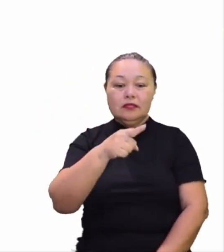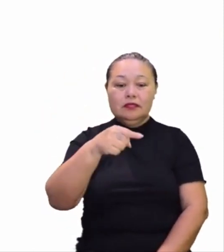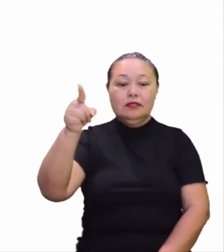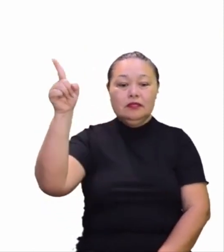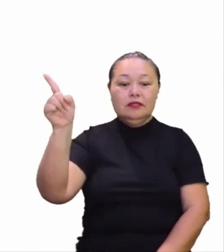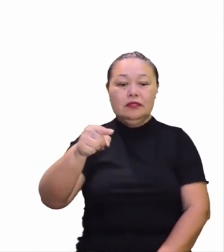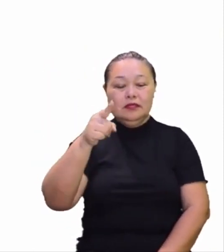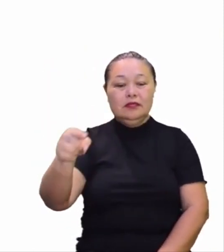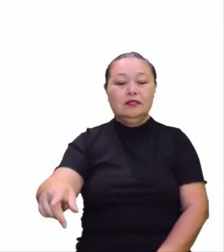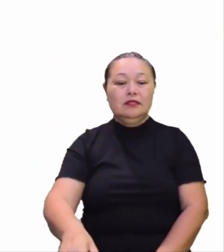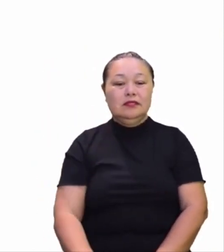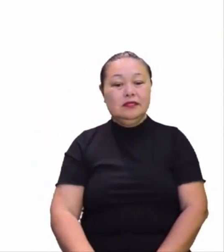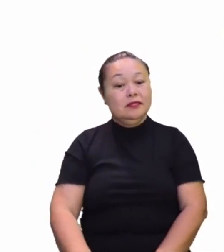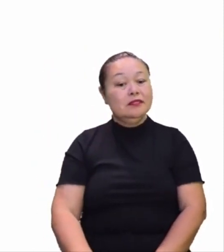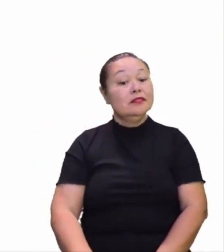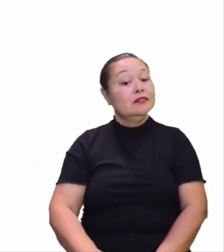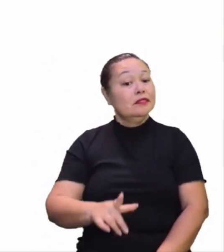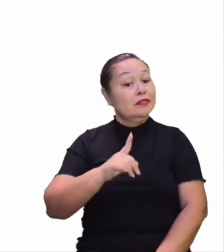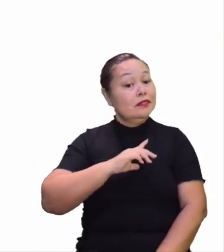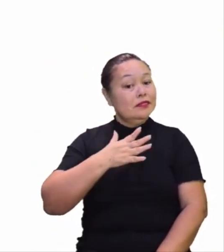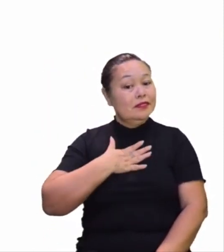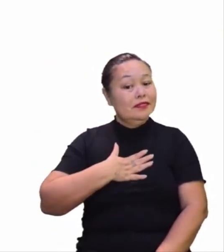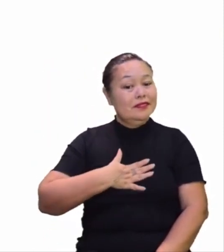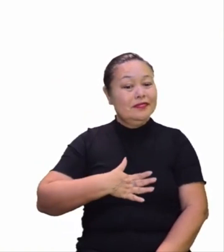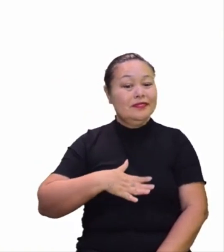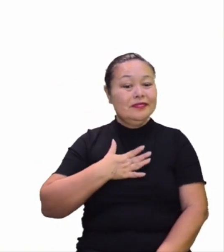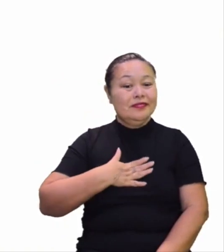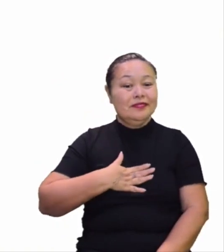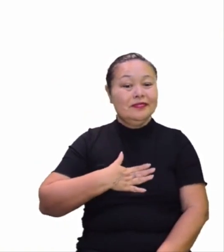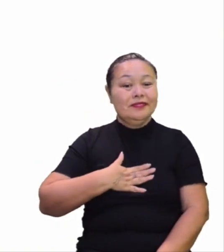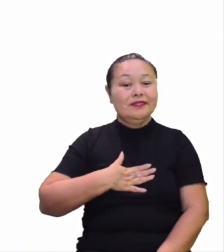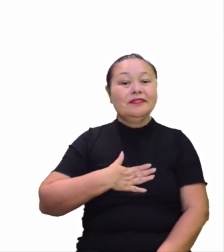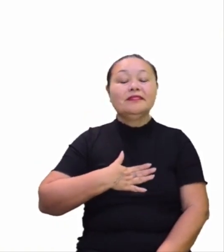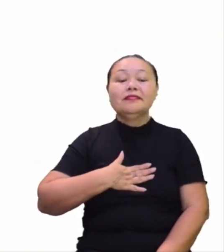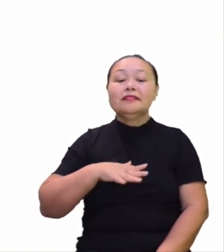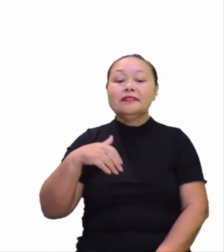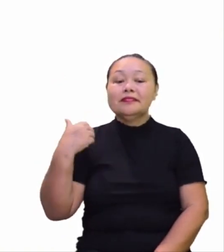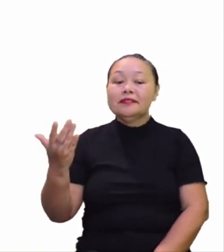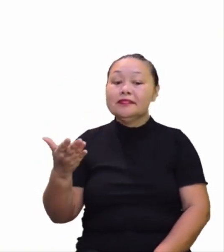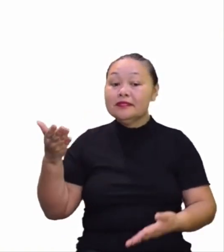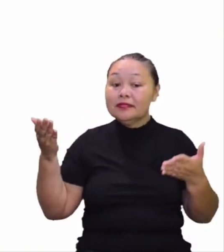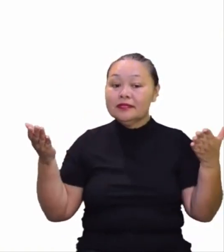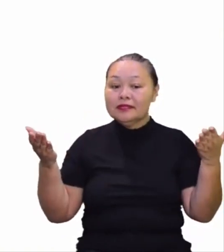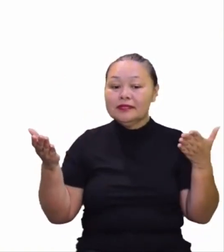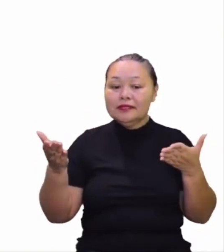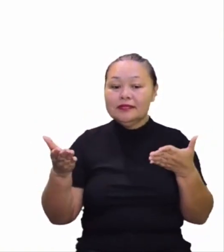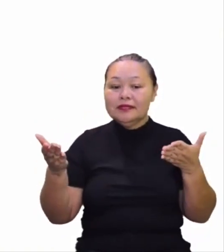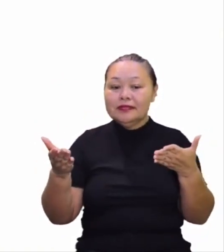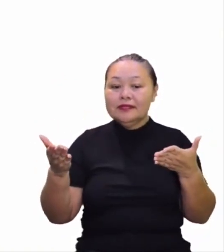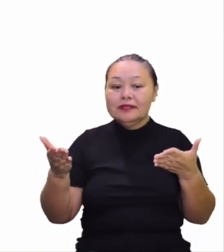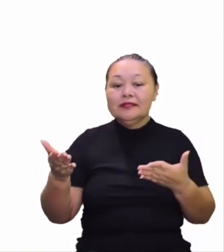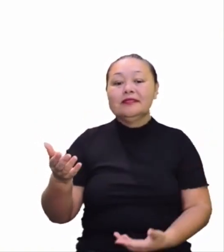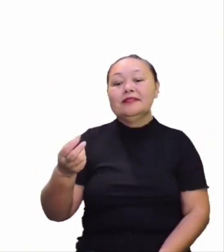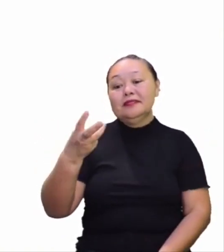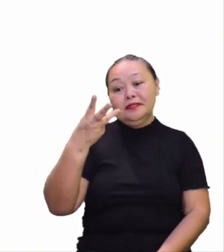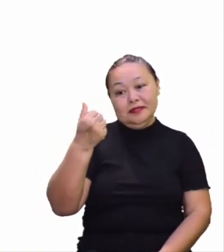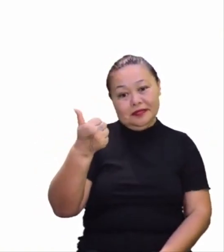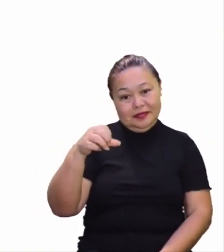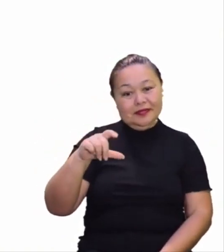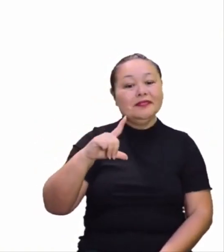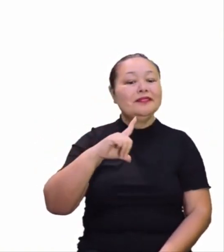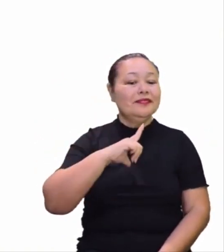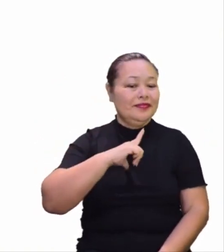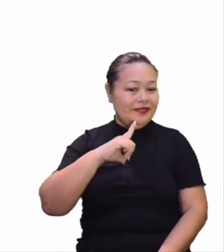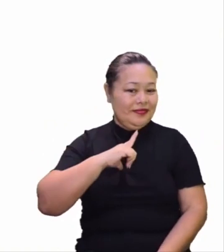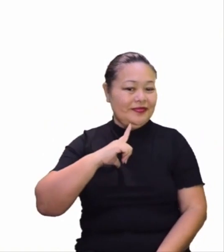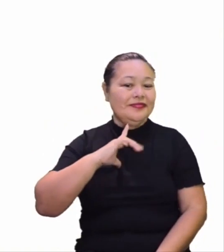cancela 101. Ah, tá olha tranquilo. Aí, tá tranquilo, né? Tá. Só aí cancelamos 3. Agora, 319,